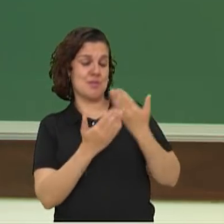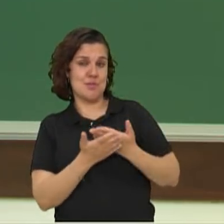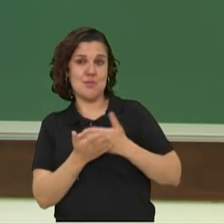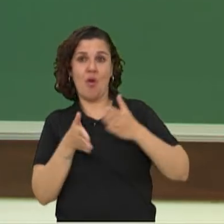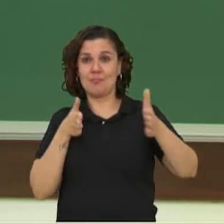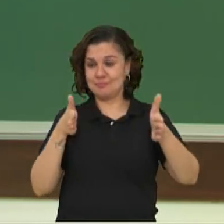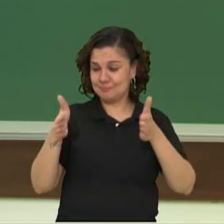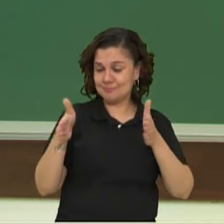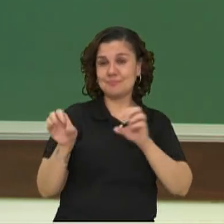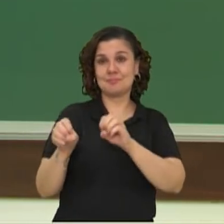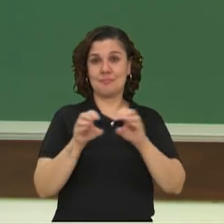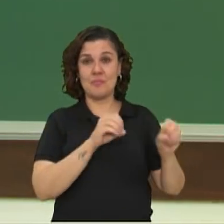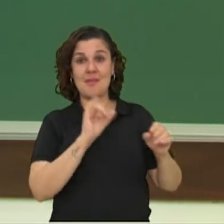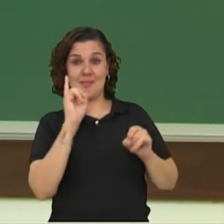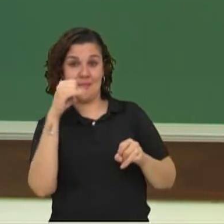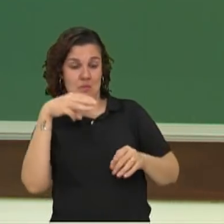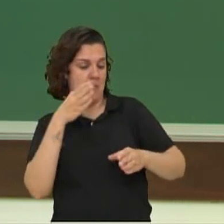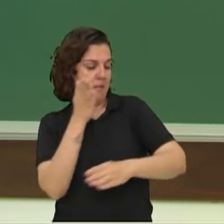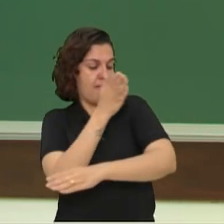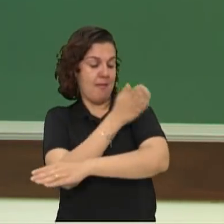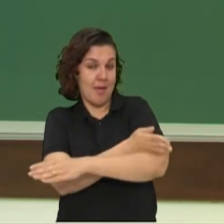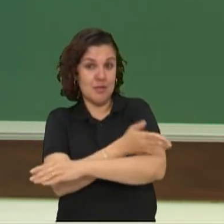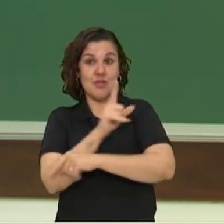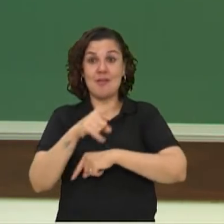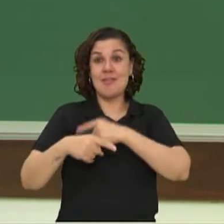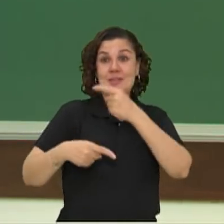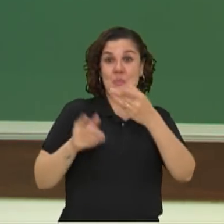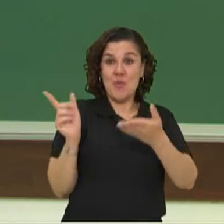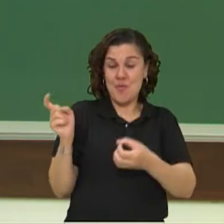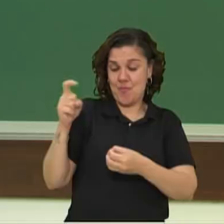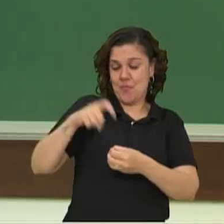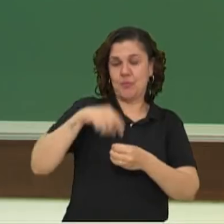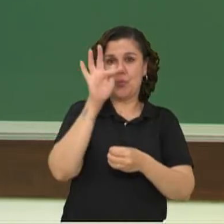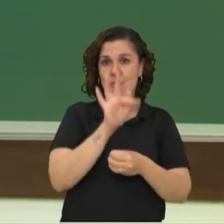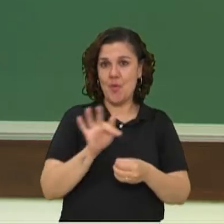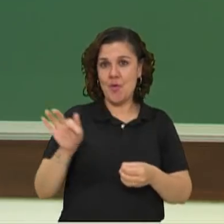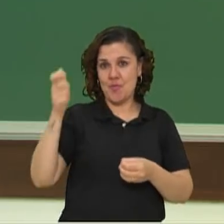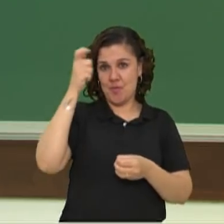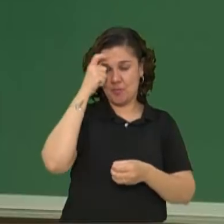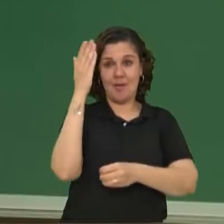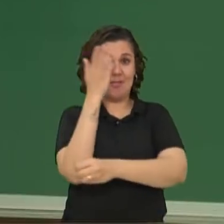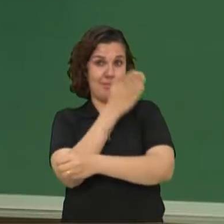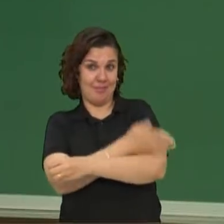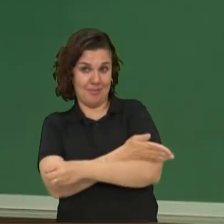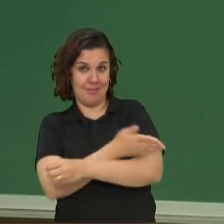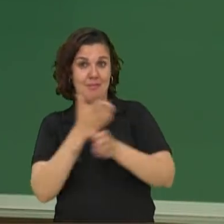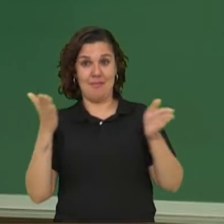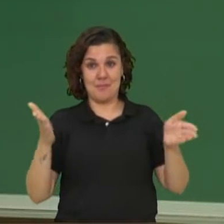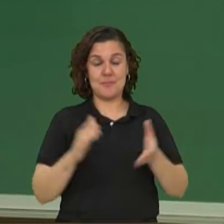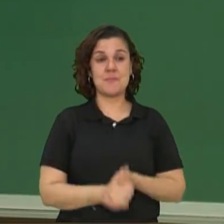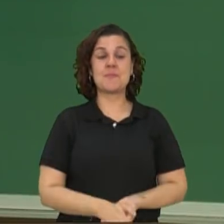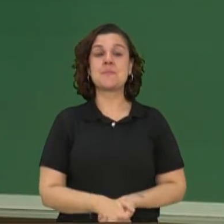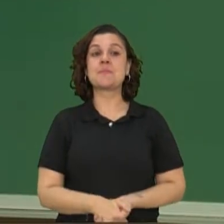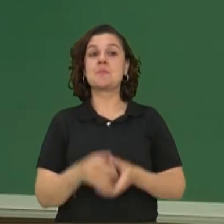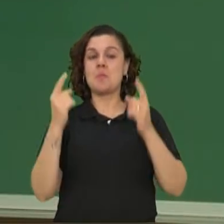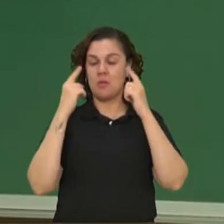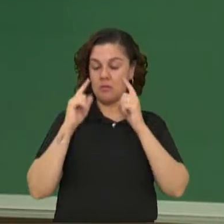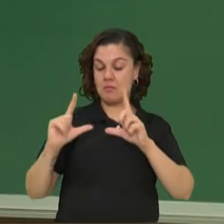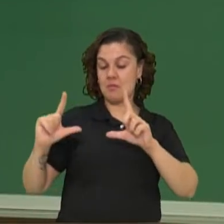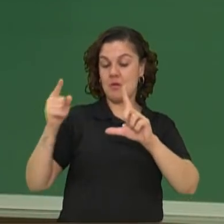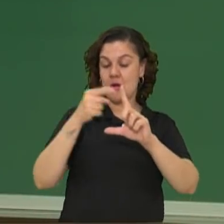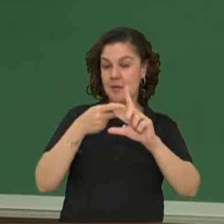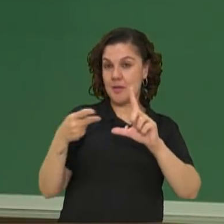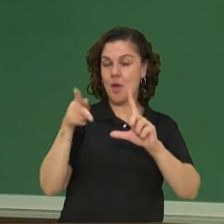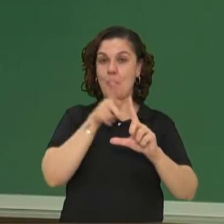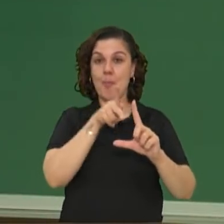nesse período, tá? Depois dessa escola, surgiu as universidades na Idade Média, né? Aqui você tem a figura de